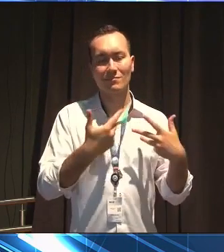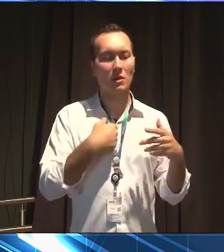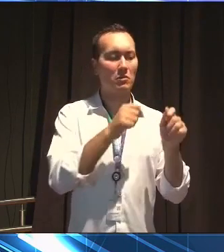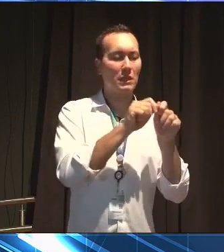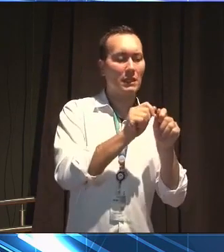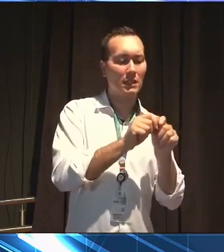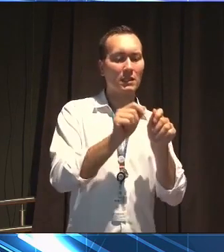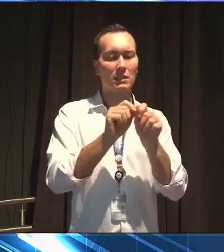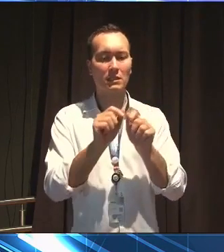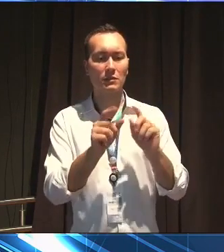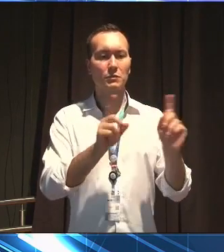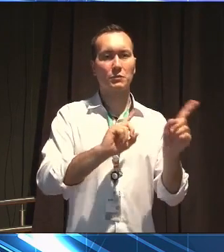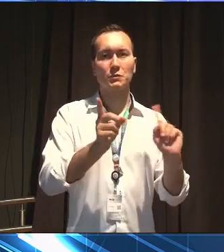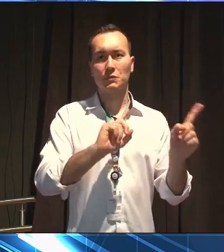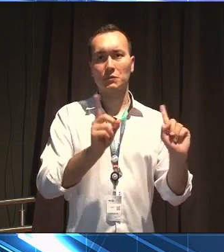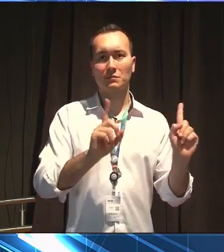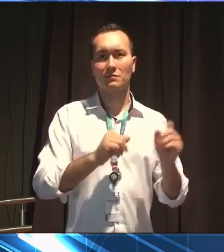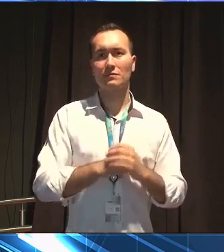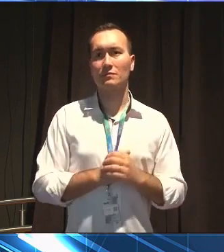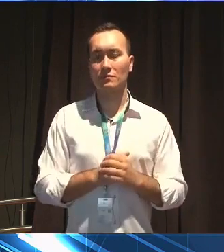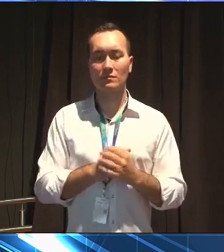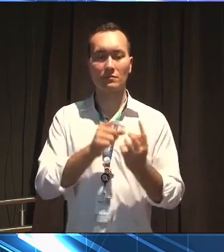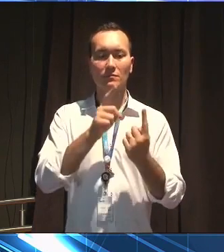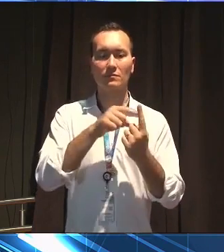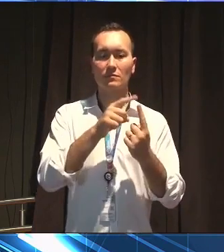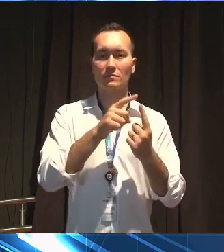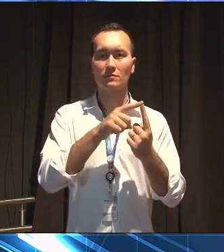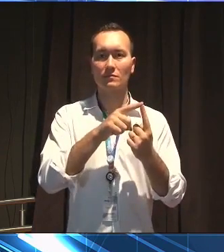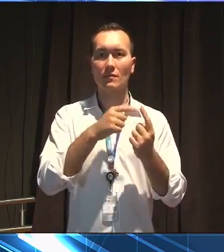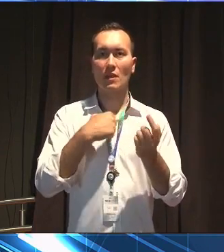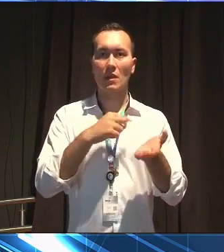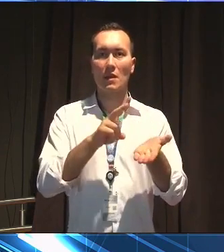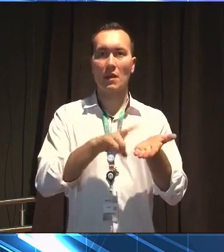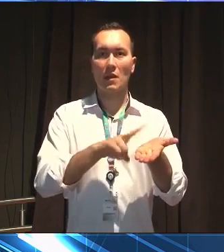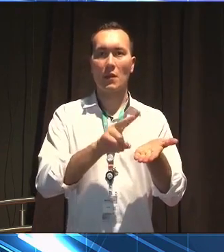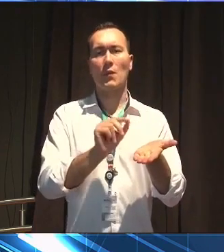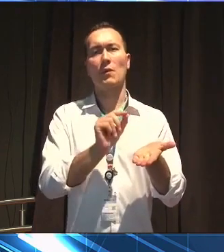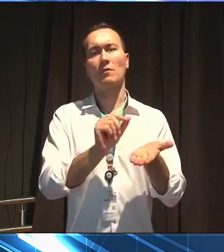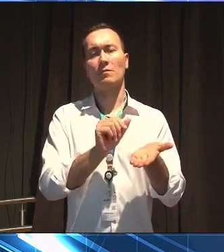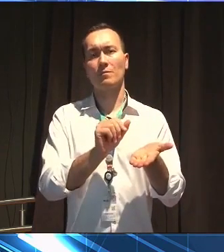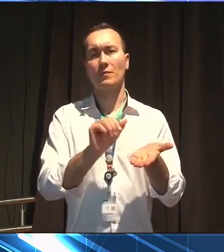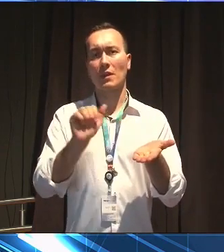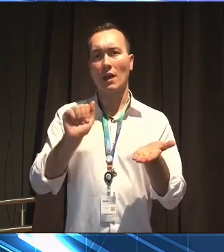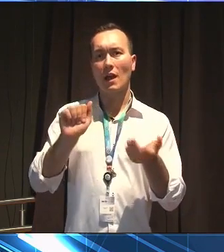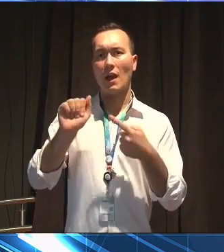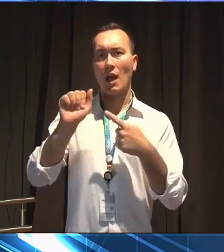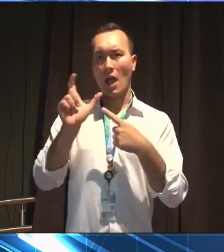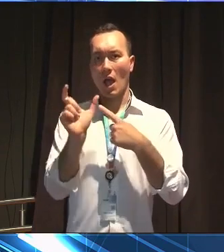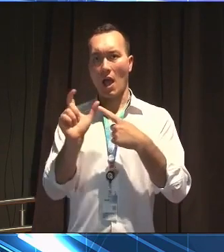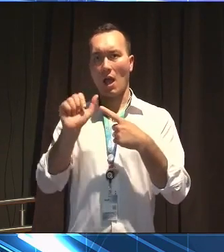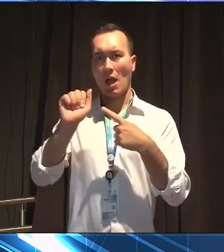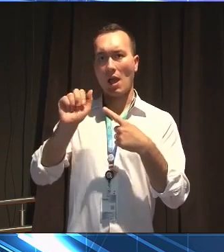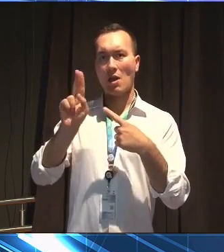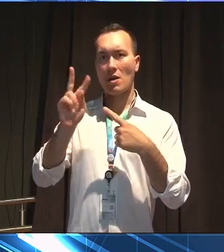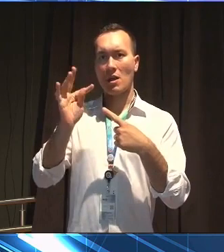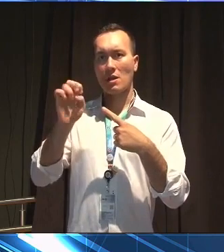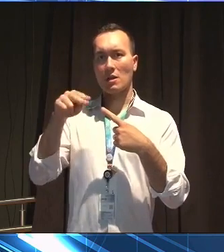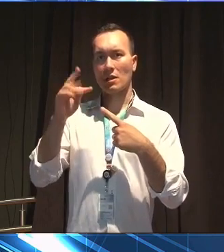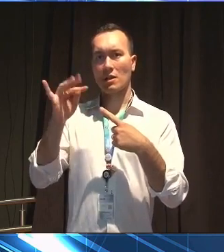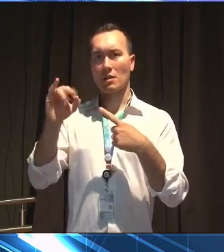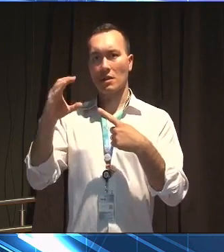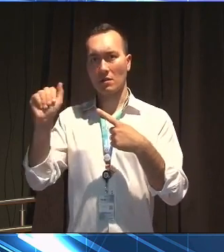outro. Bom, que é autenticar? Autenticar é o processo de provar, de mostrar quem eu